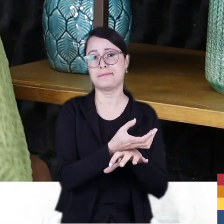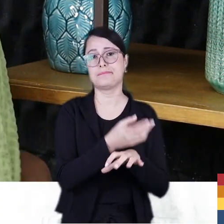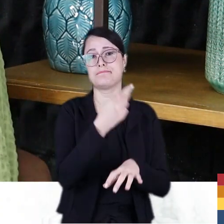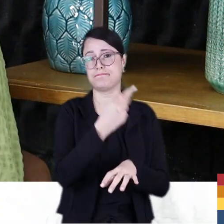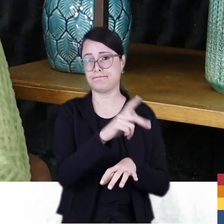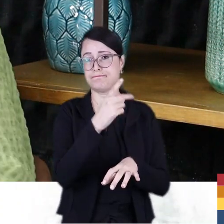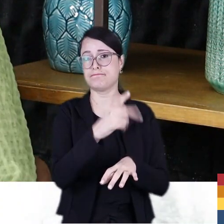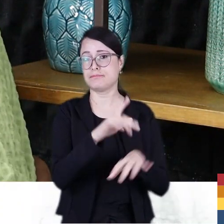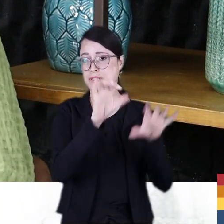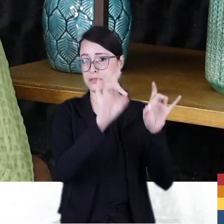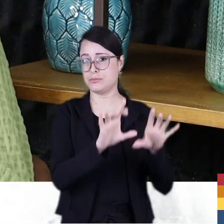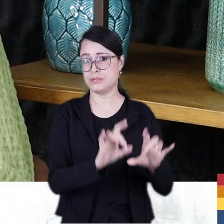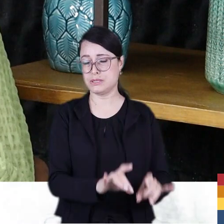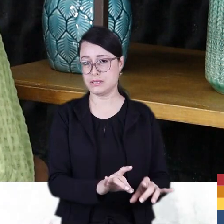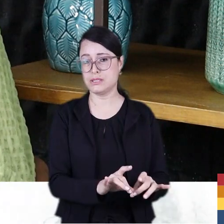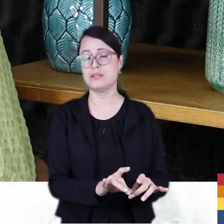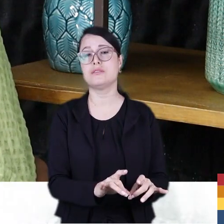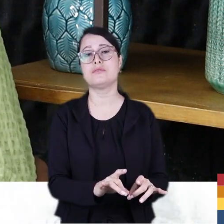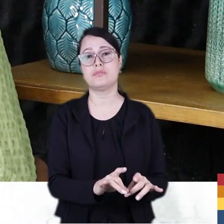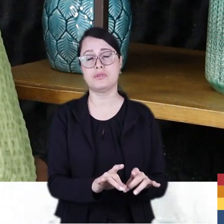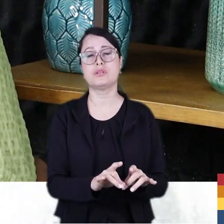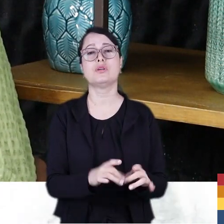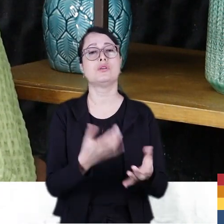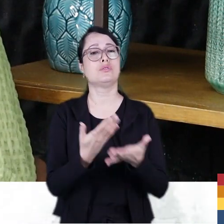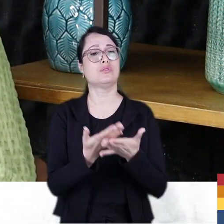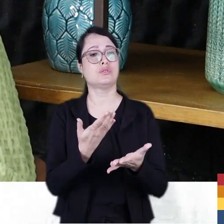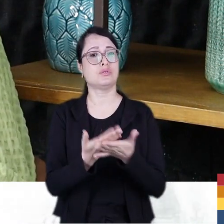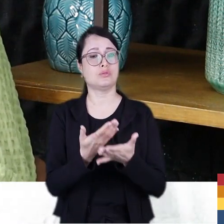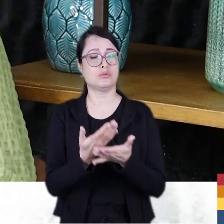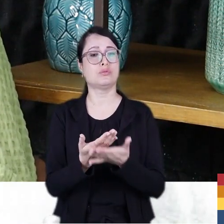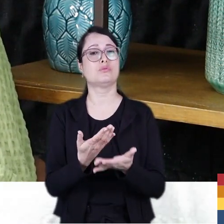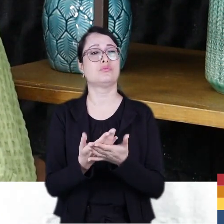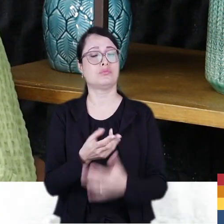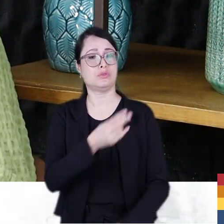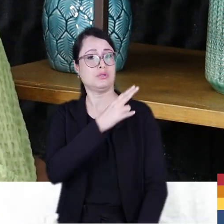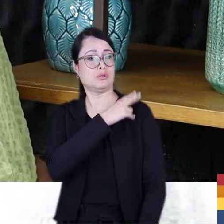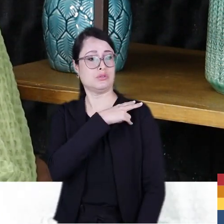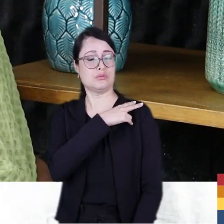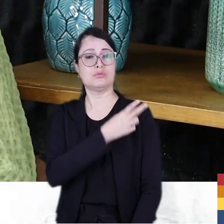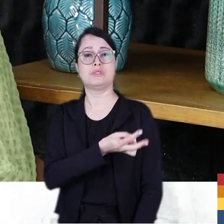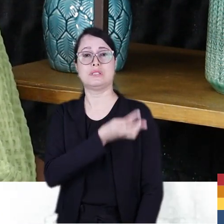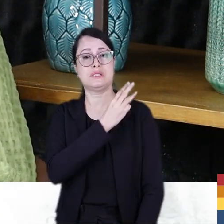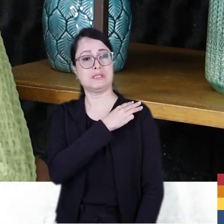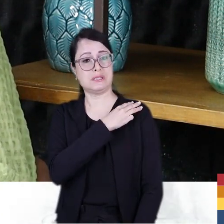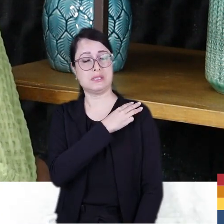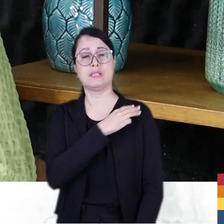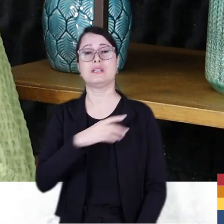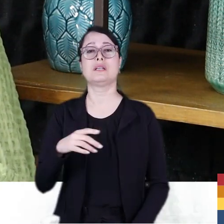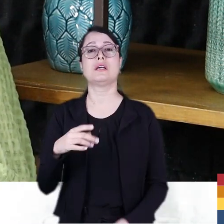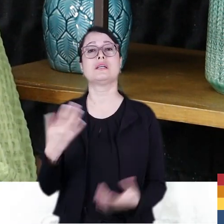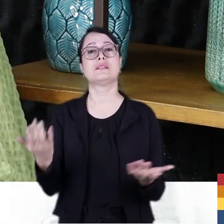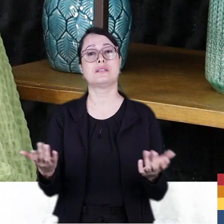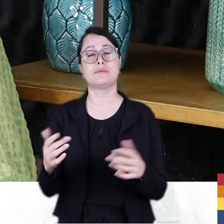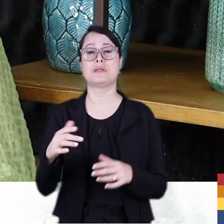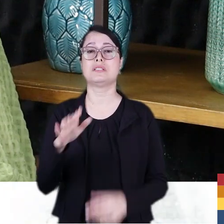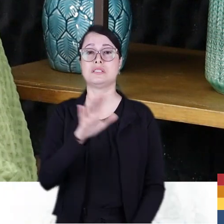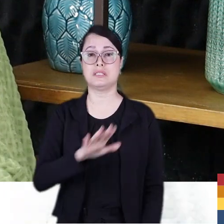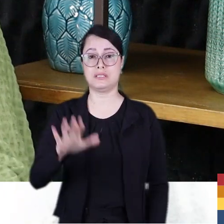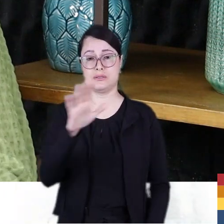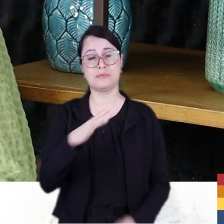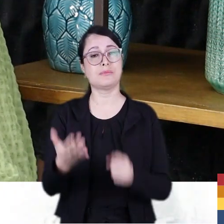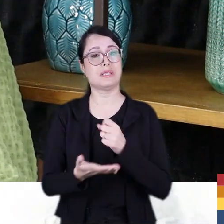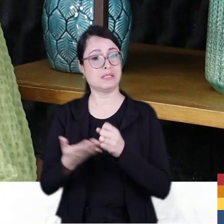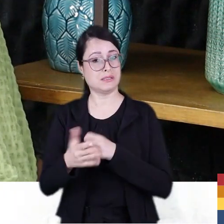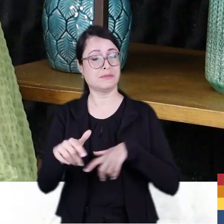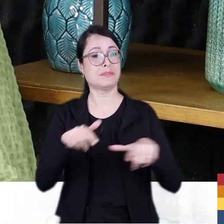deixar para o professor uma infinidade de possibilidades para o seu planejamento, e ao mesmo tempo, garantir que a gente